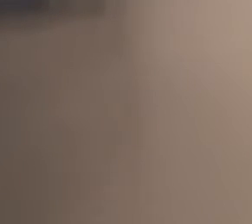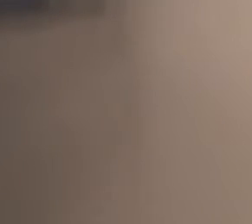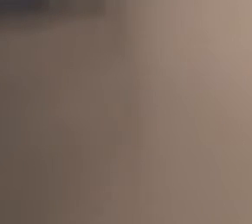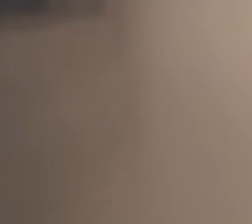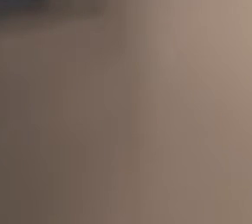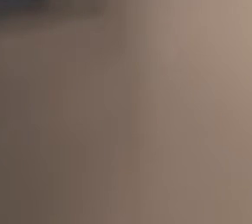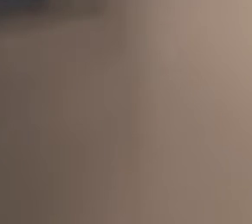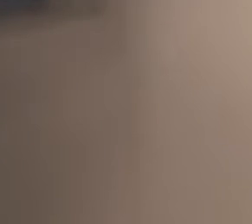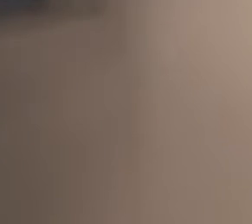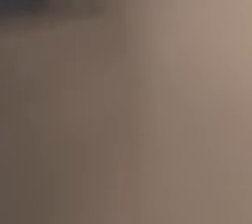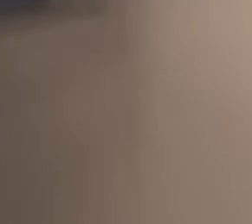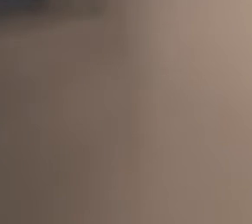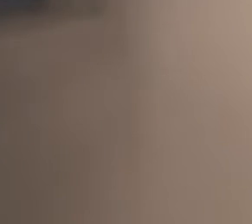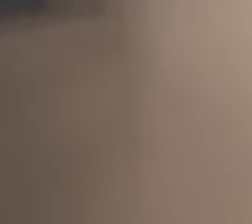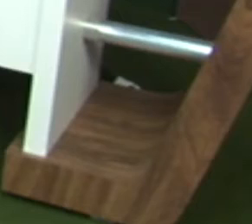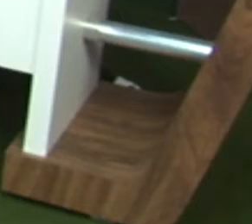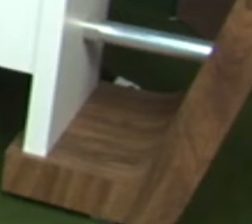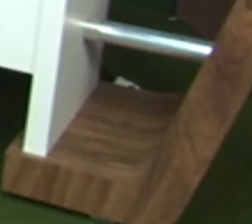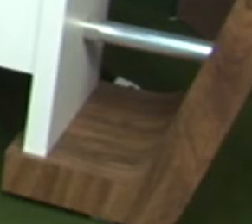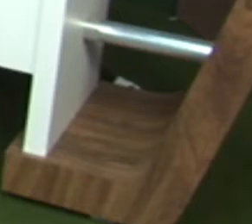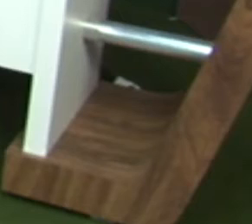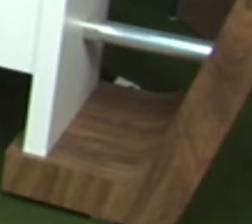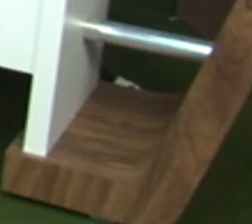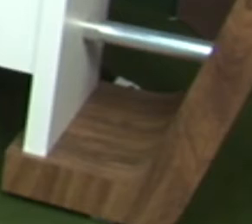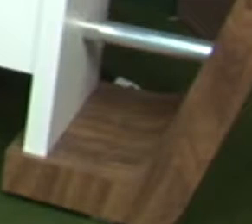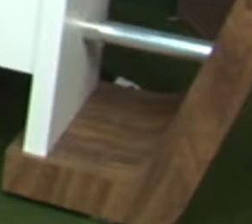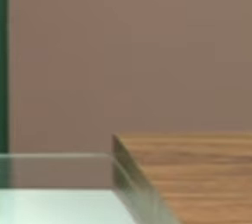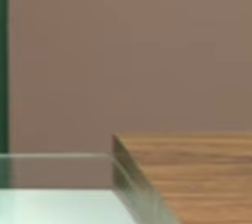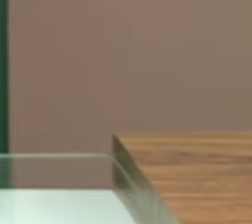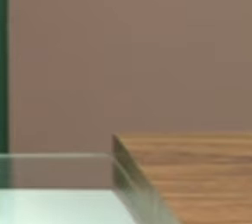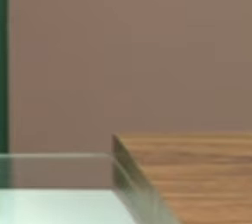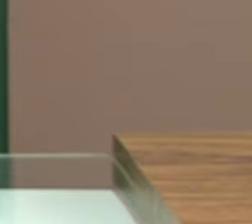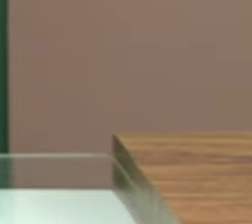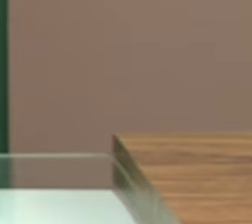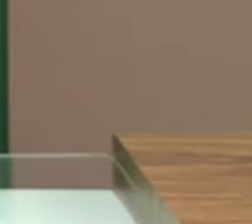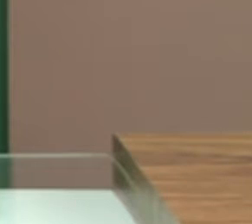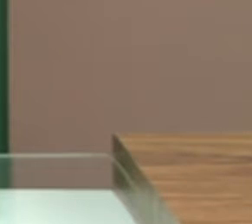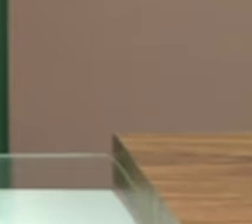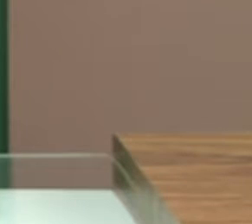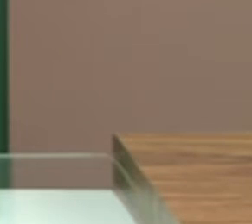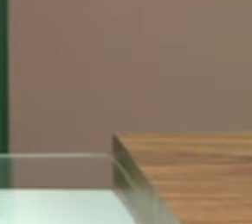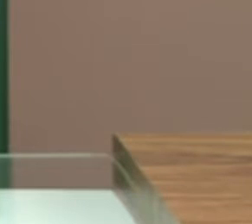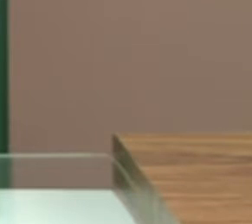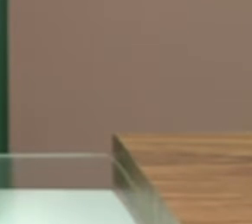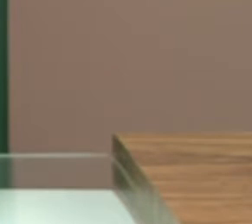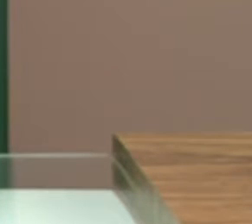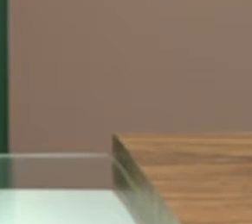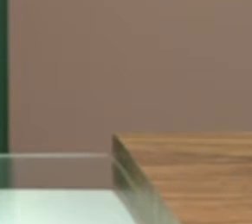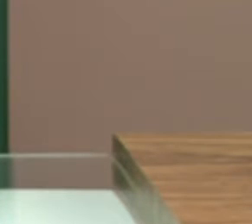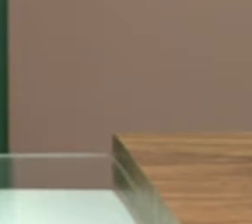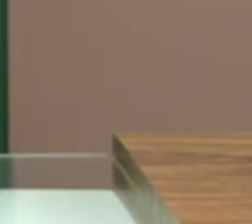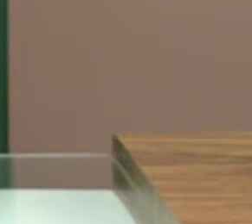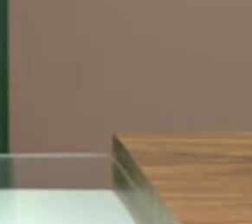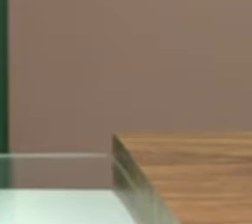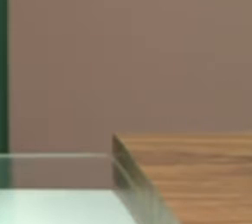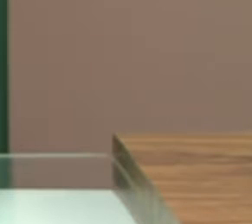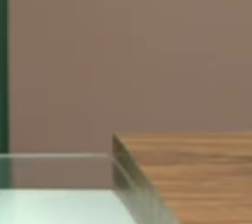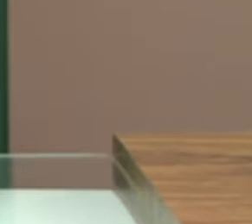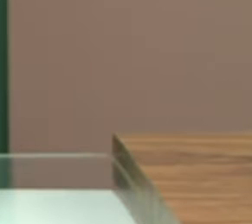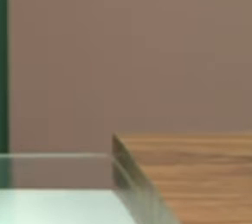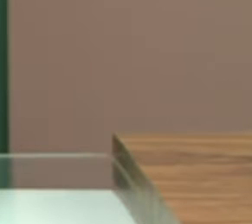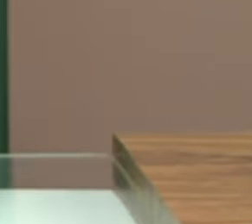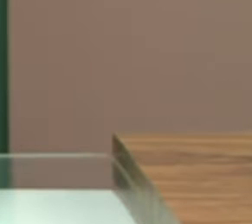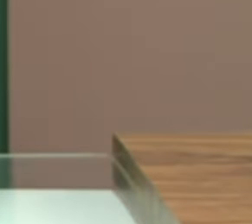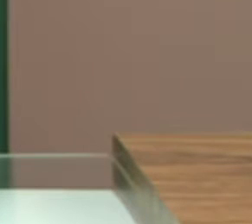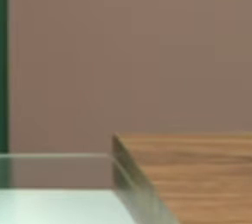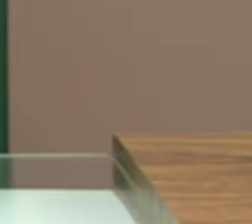assim também. Tenho certeza que vai ser, professora. Temos um material muito bom, né? O material está postado também. E temos certeza que